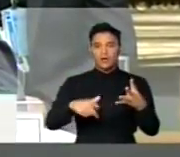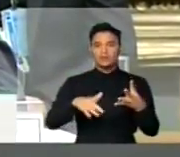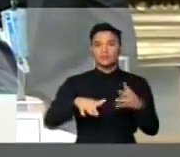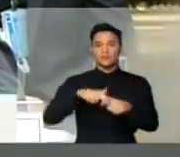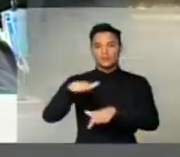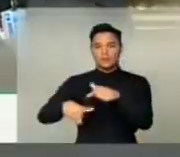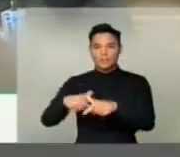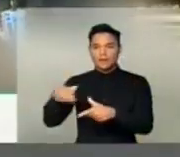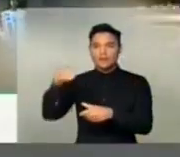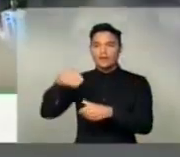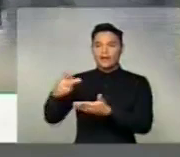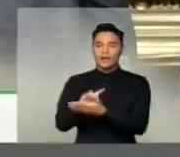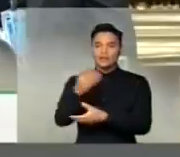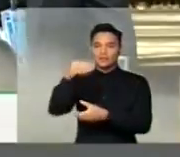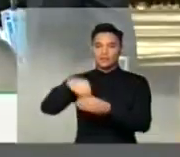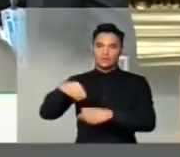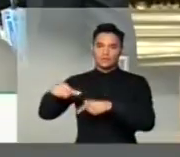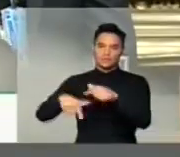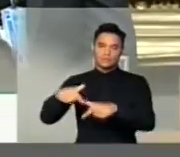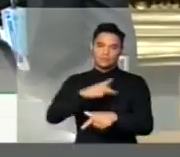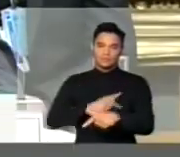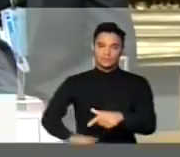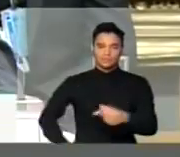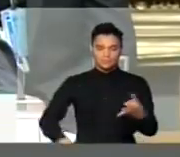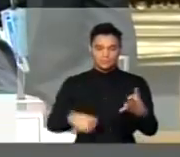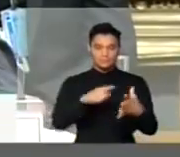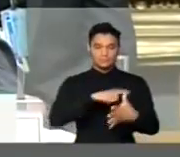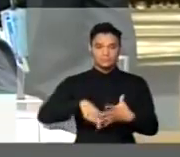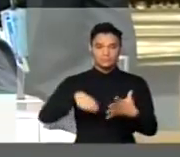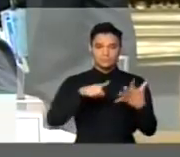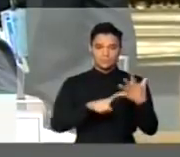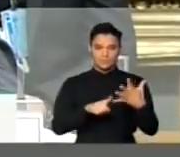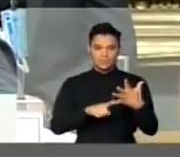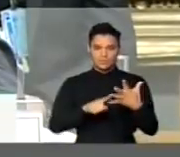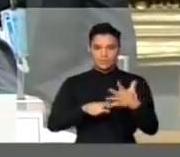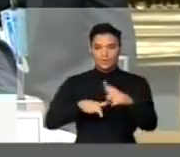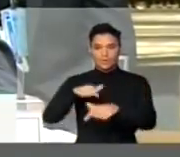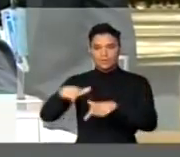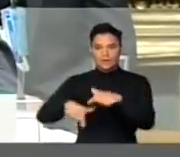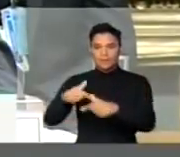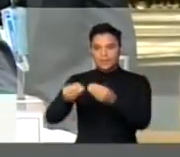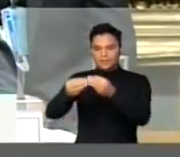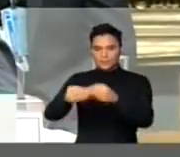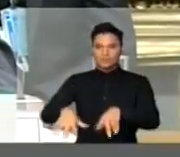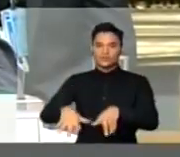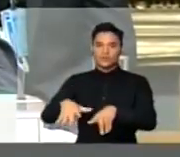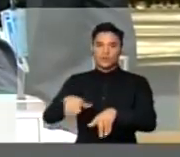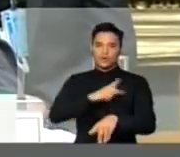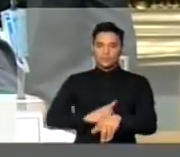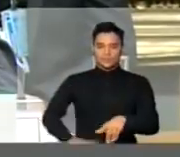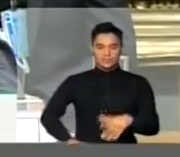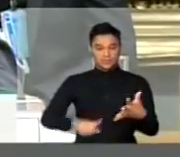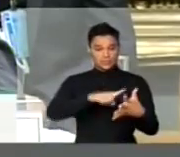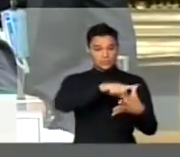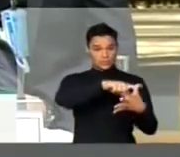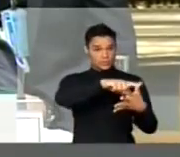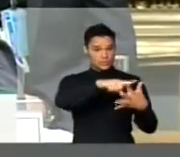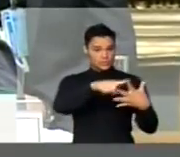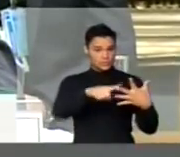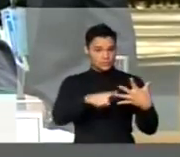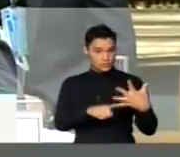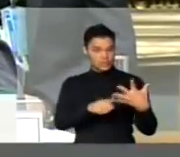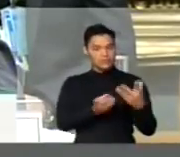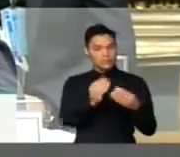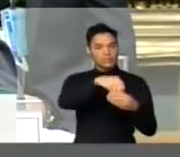das funções; 5, ação dolosa do Presidente da República. Isso tudo está na